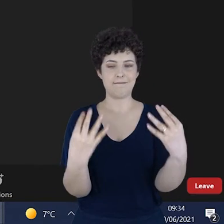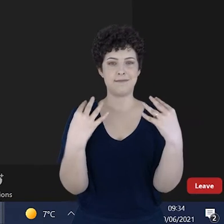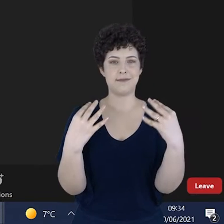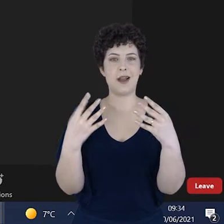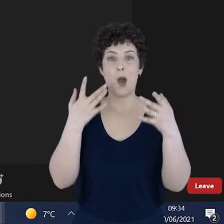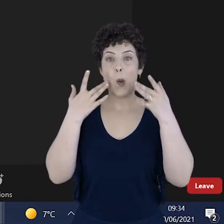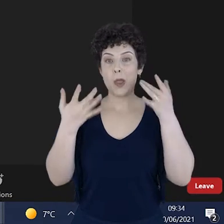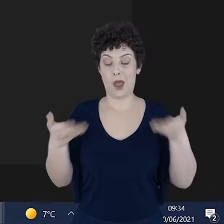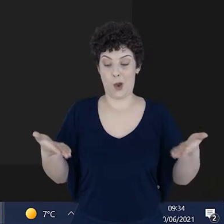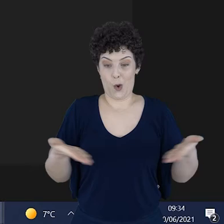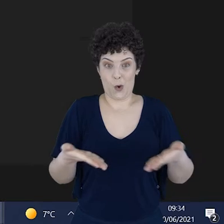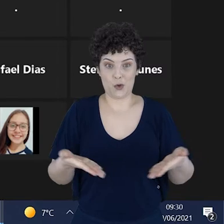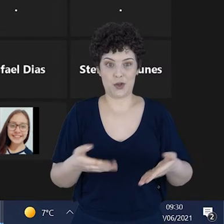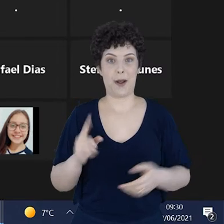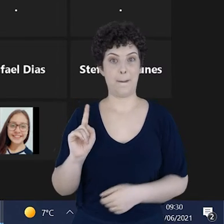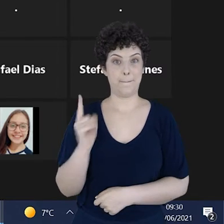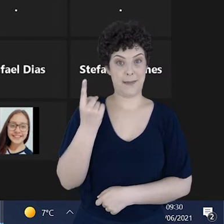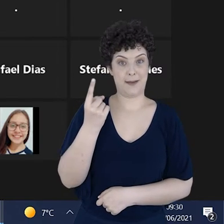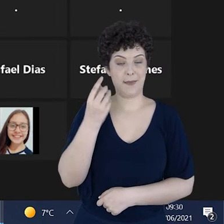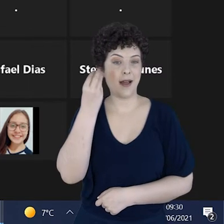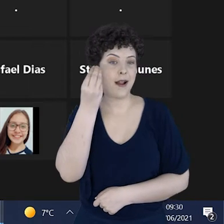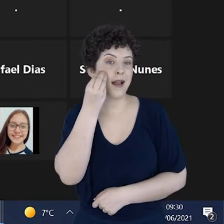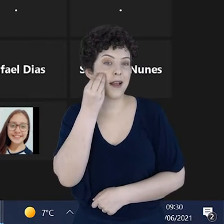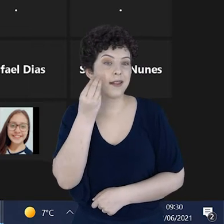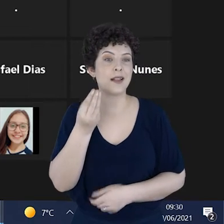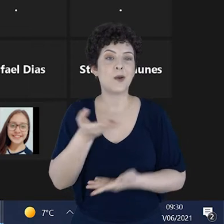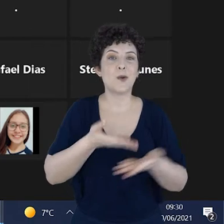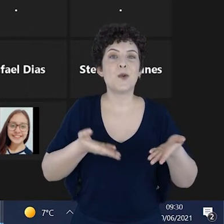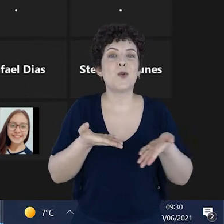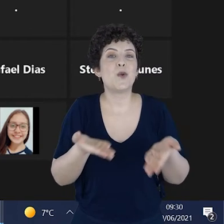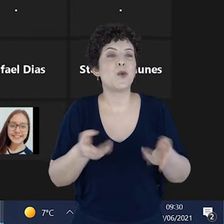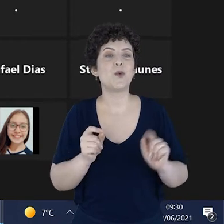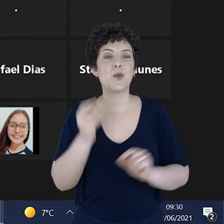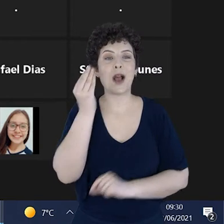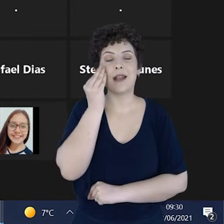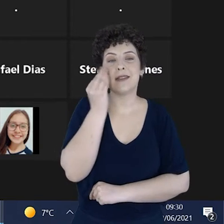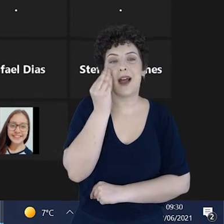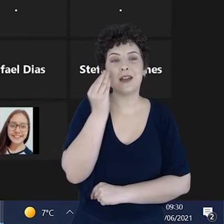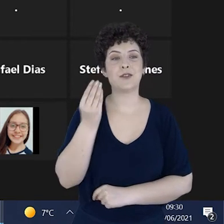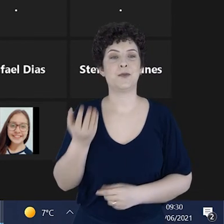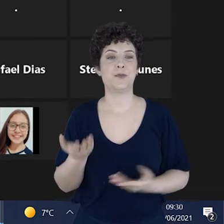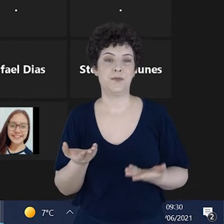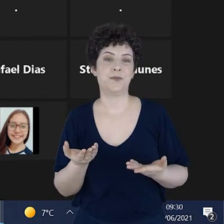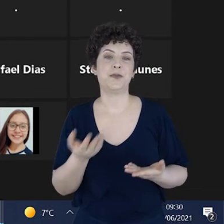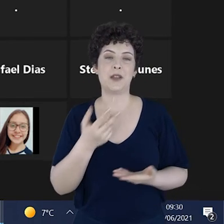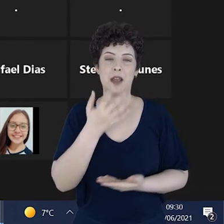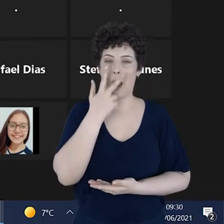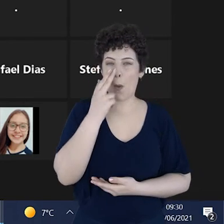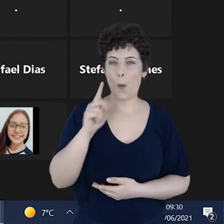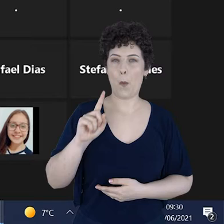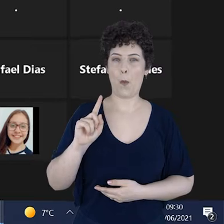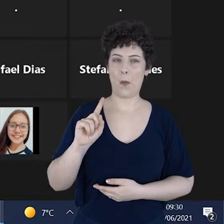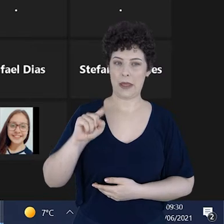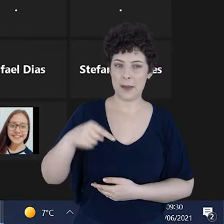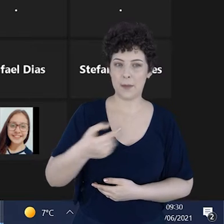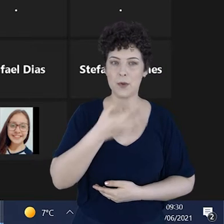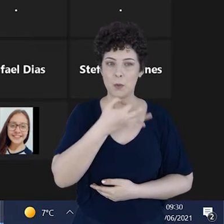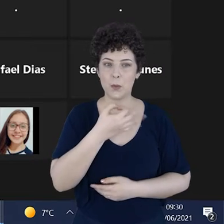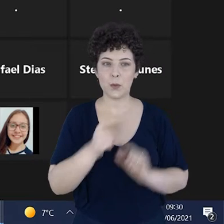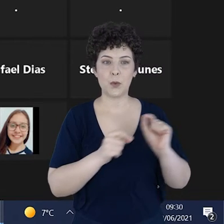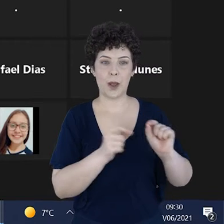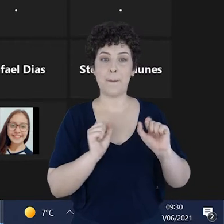sido visto no teatro contemporâneo. Hoje é o primeiro experimento que a gente vai compartilhar com vocês. Mãos giram a ampulheta. Acho que a Ana deve ter comentado, a